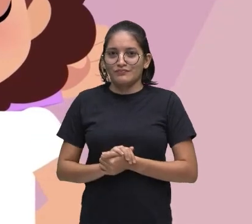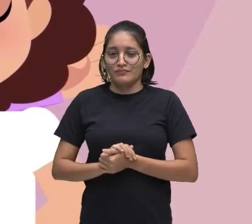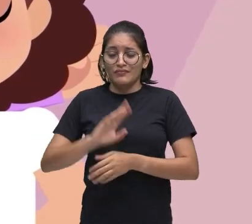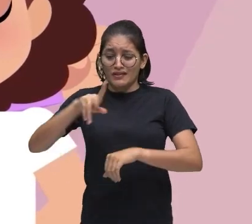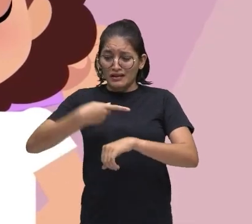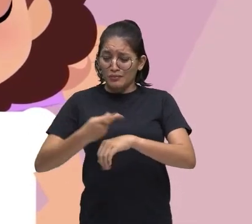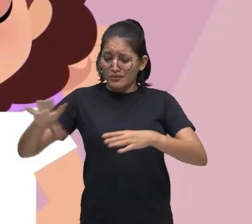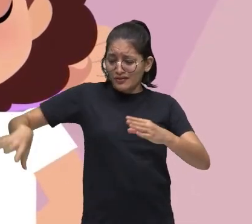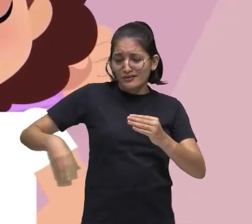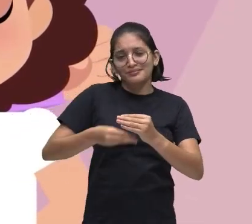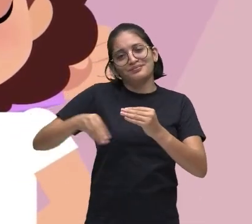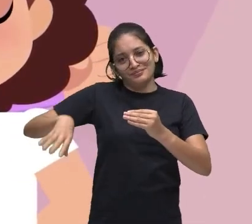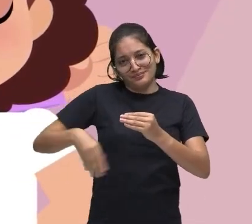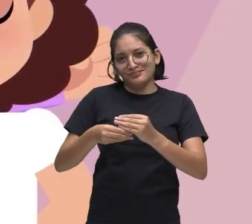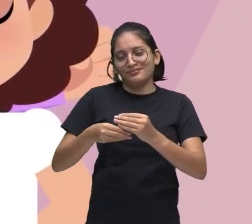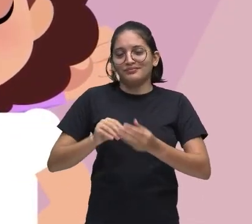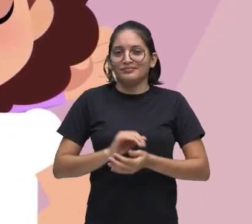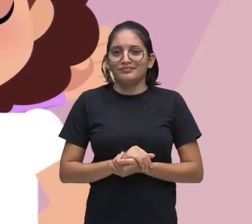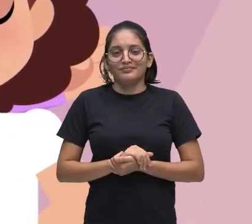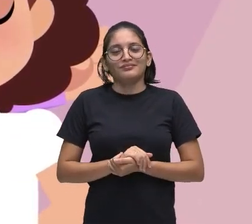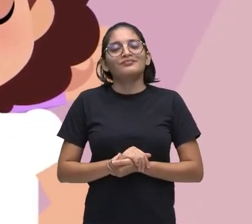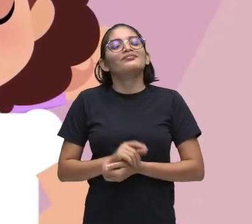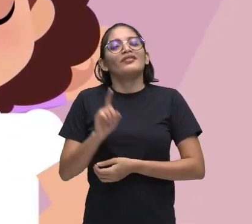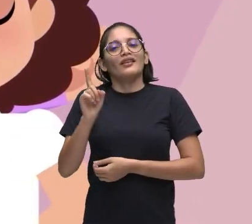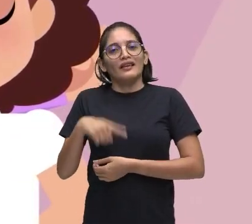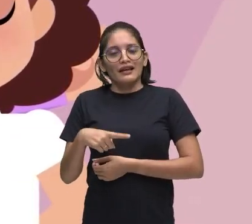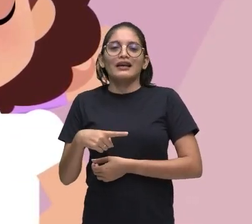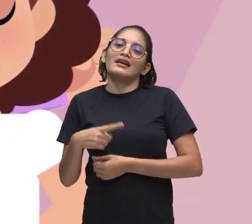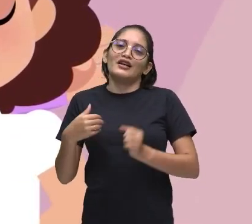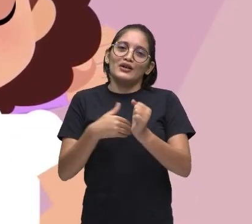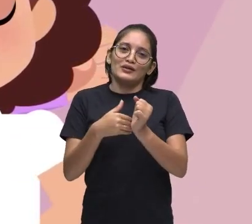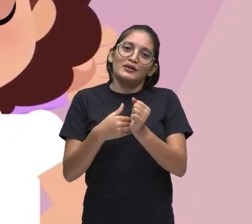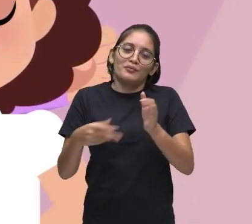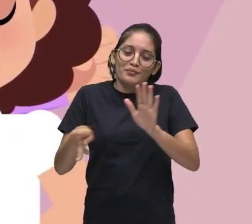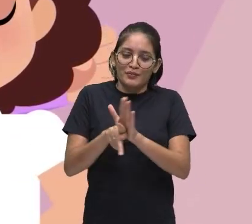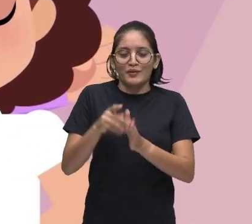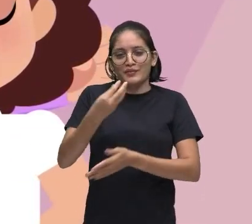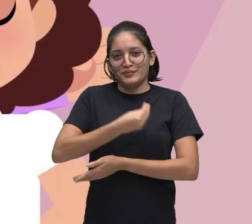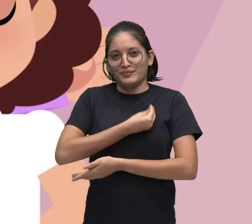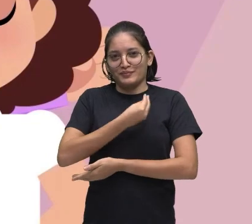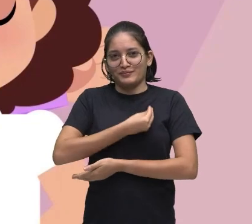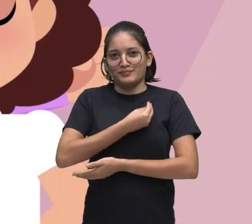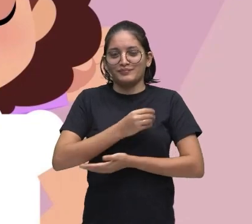resto vem por acréscimo. É este o segredo da vida.